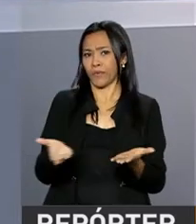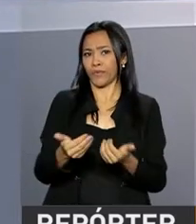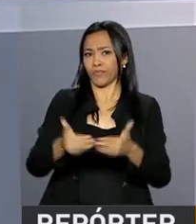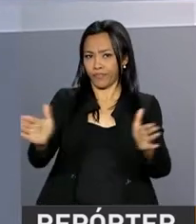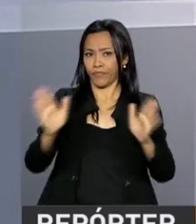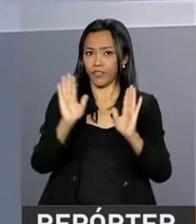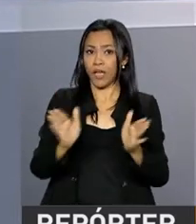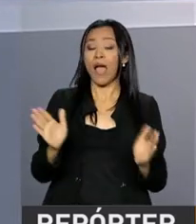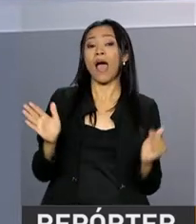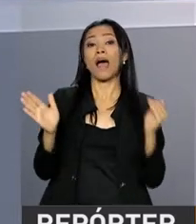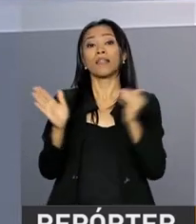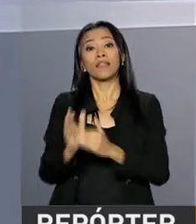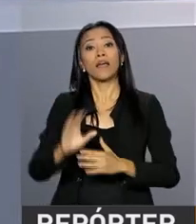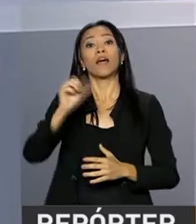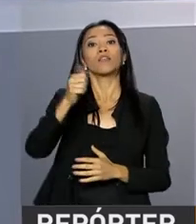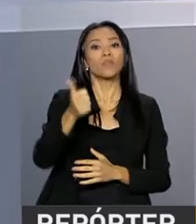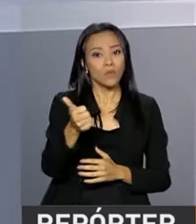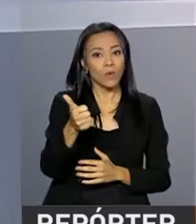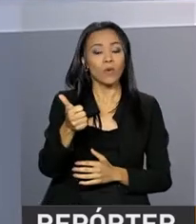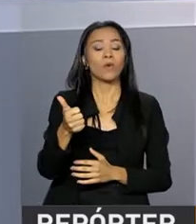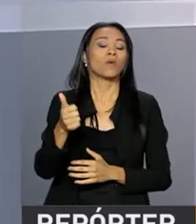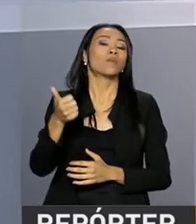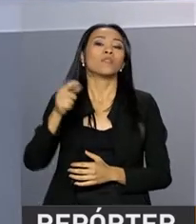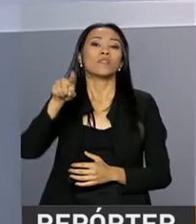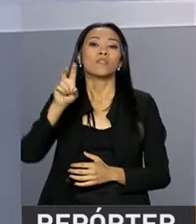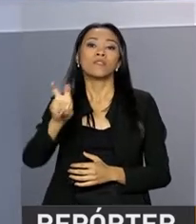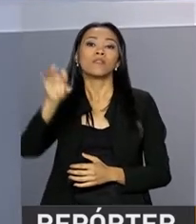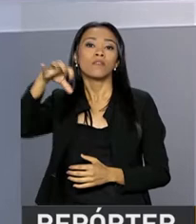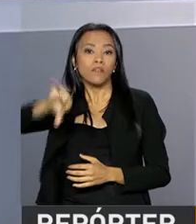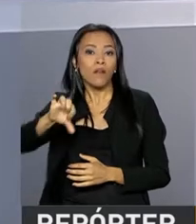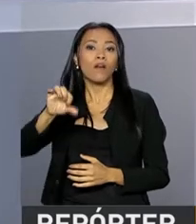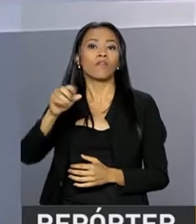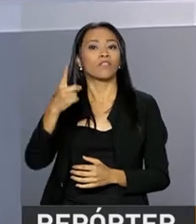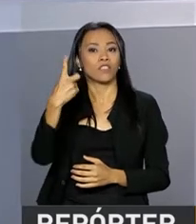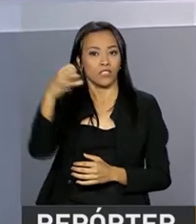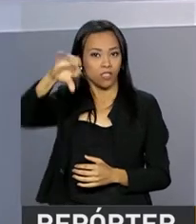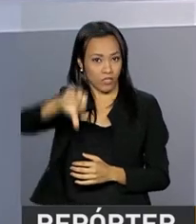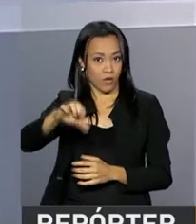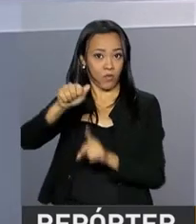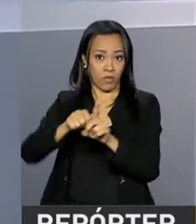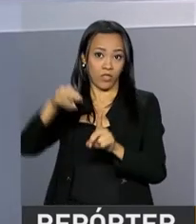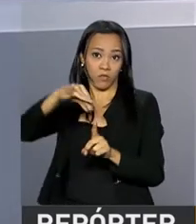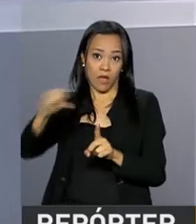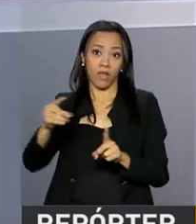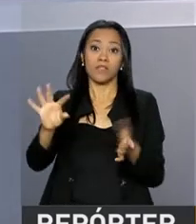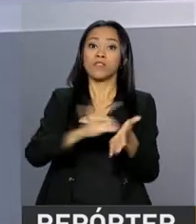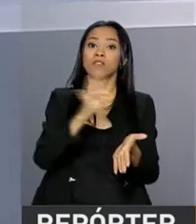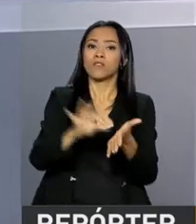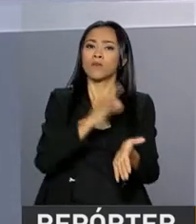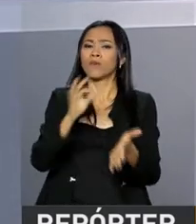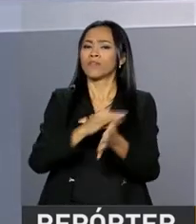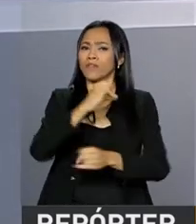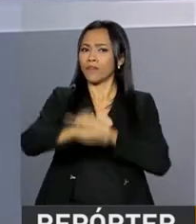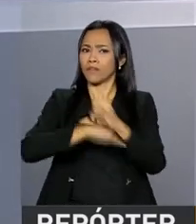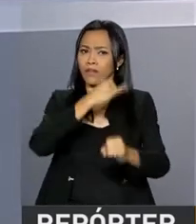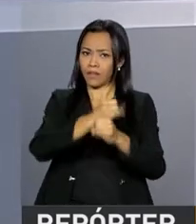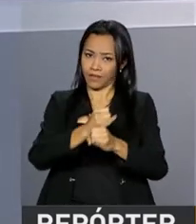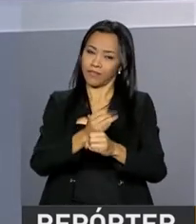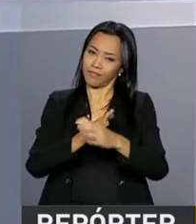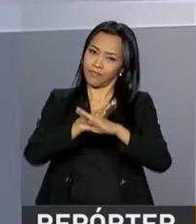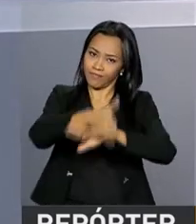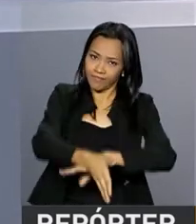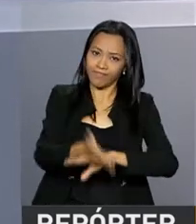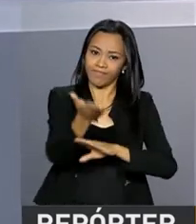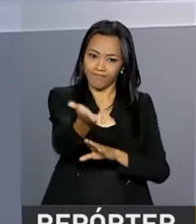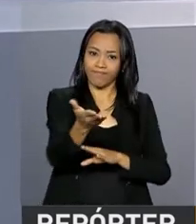O prazo vai até as 23 horas e 59 minutos do dia 19 de maio. As inscrições devem ser feitas pela internet no site do Enem.